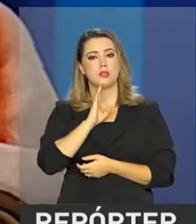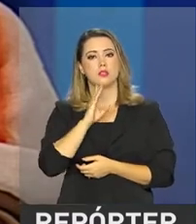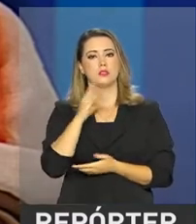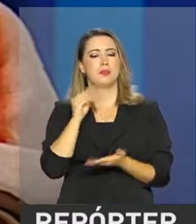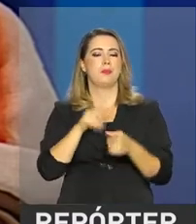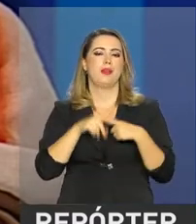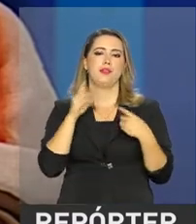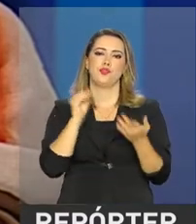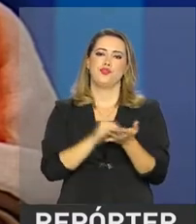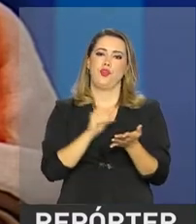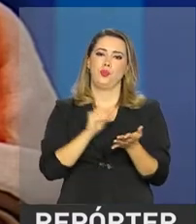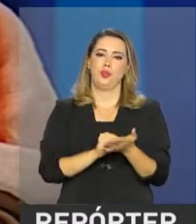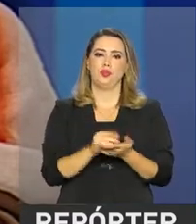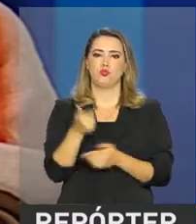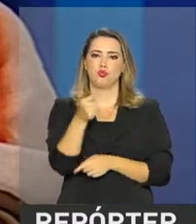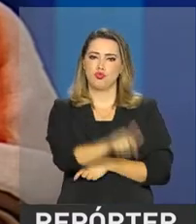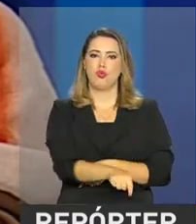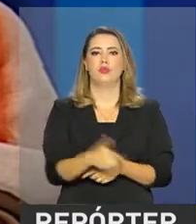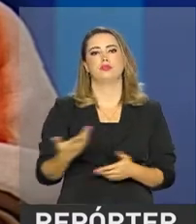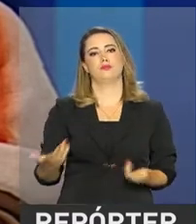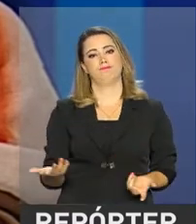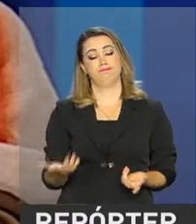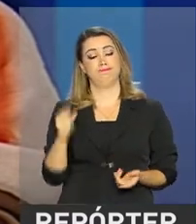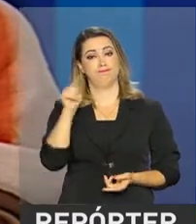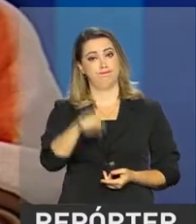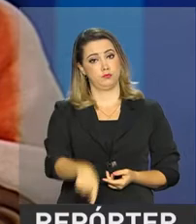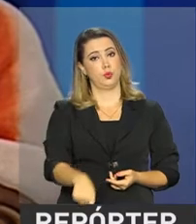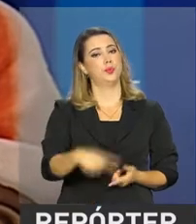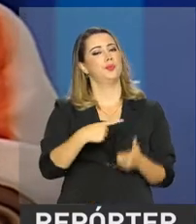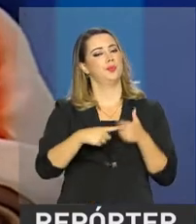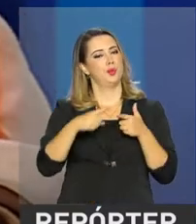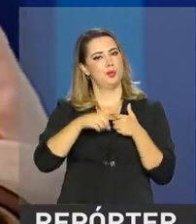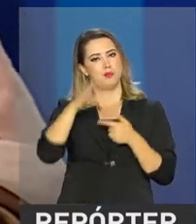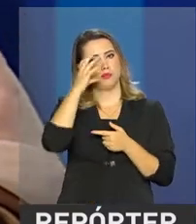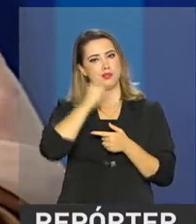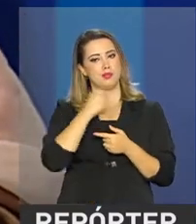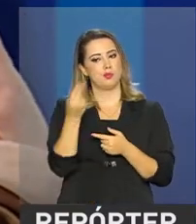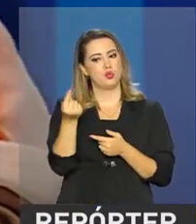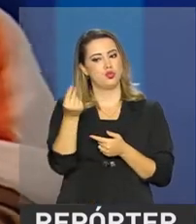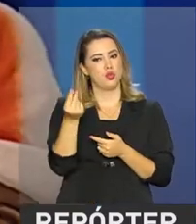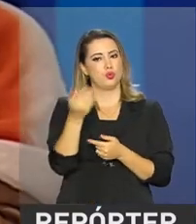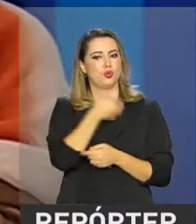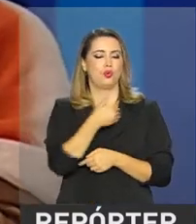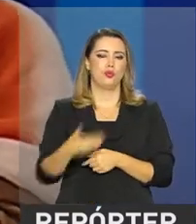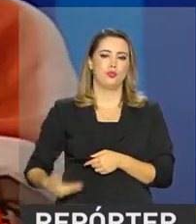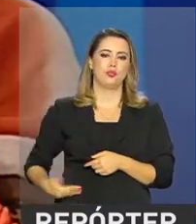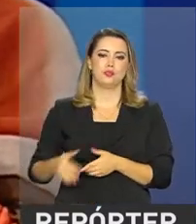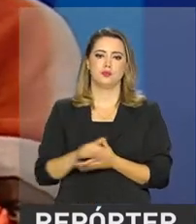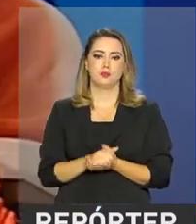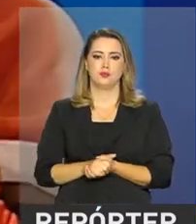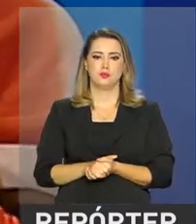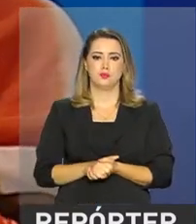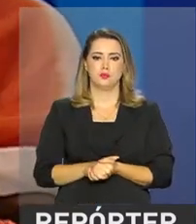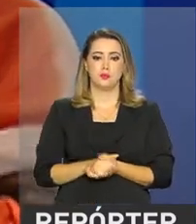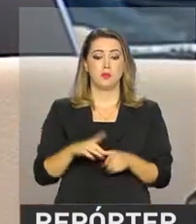não compareceram no exame. Esse realmente é um problema bastante sério, porque se trata de recurso público. Não, mas eu